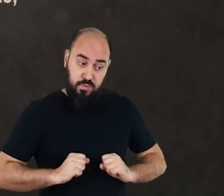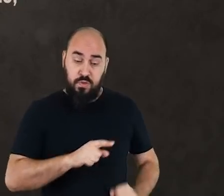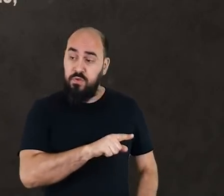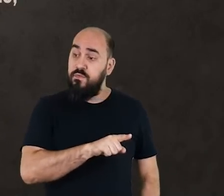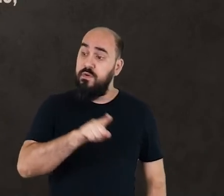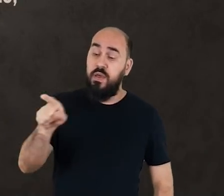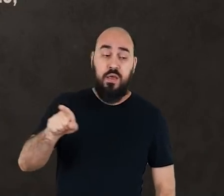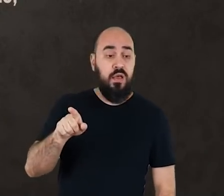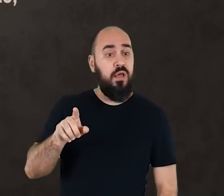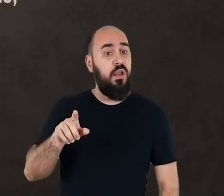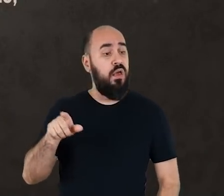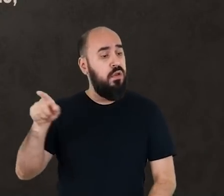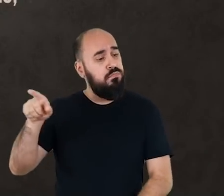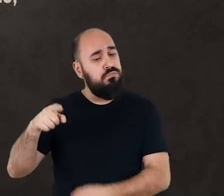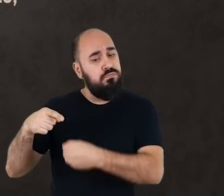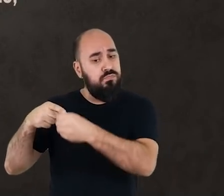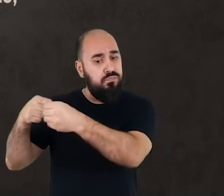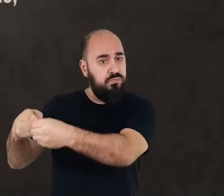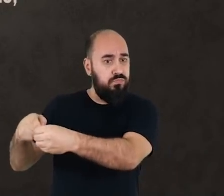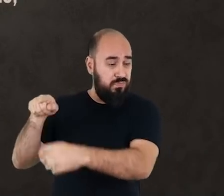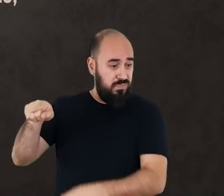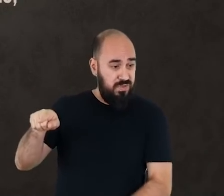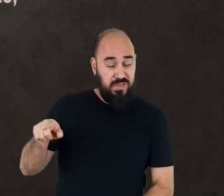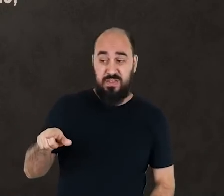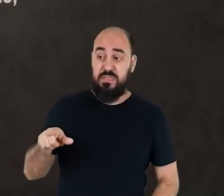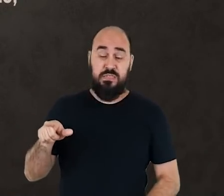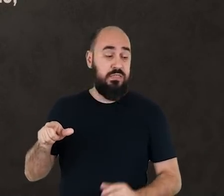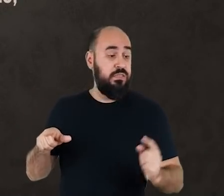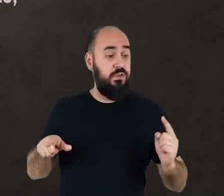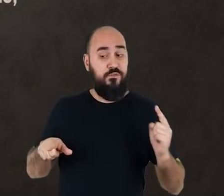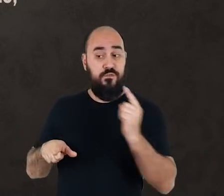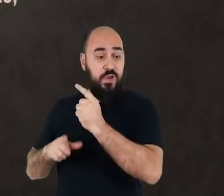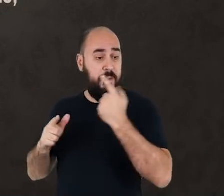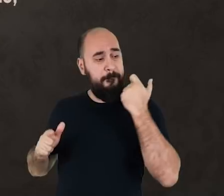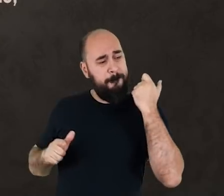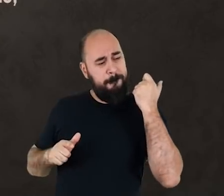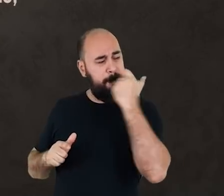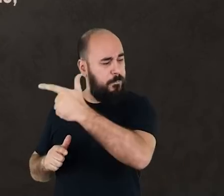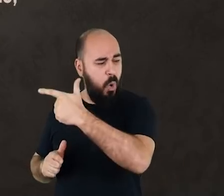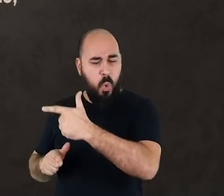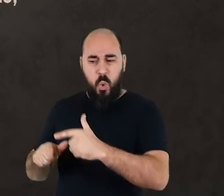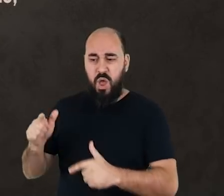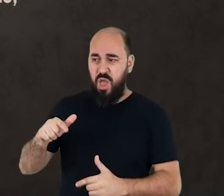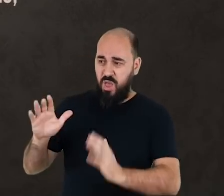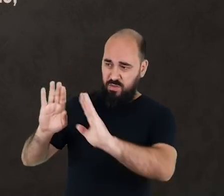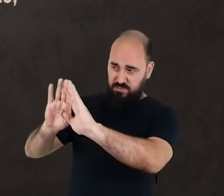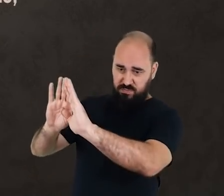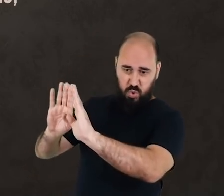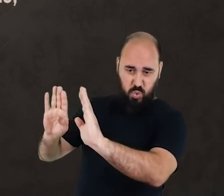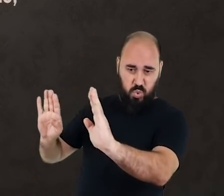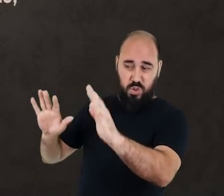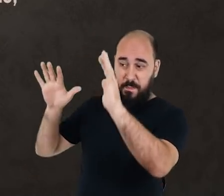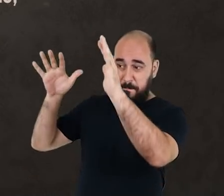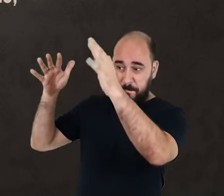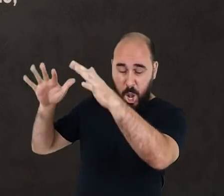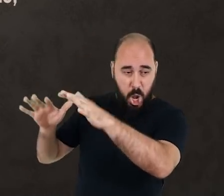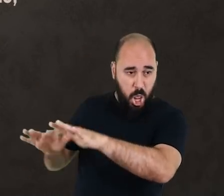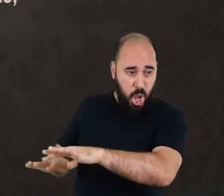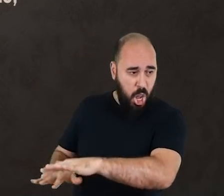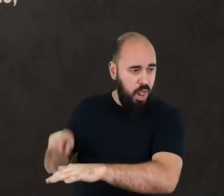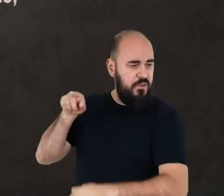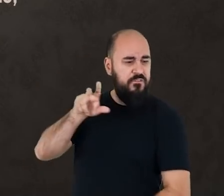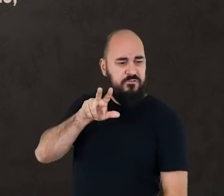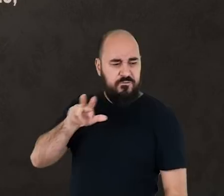feito, está quebrada a porta dos povos. Abriu-se para mim, eu me tornarei rico, agora que ela